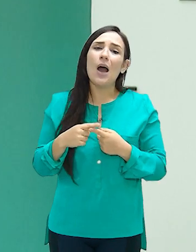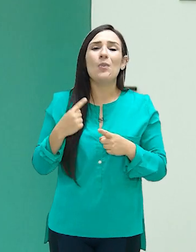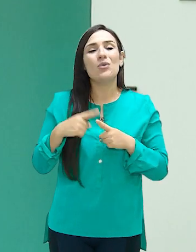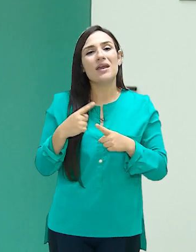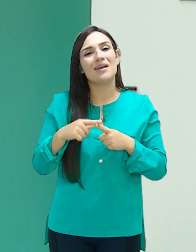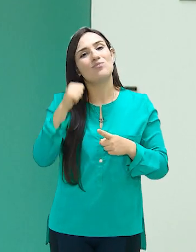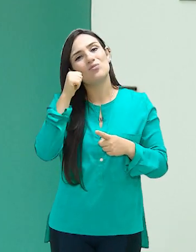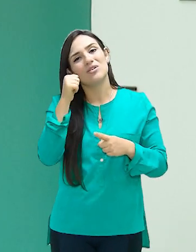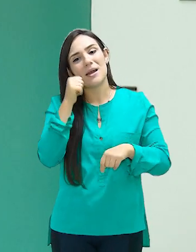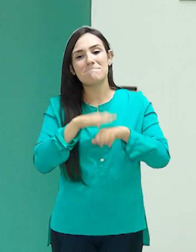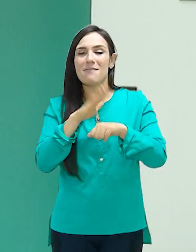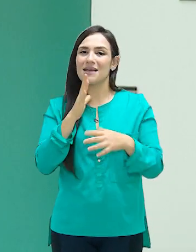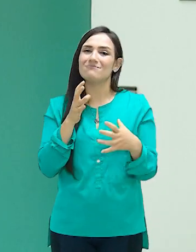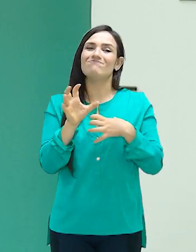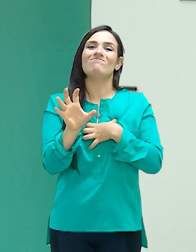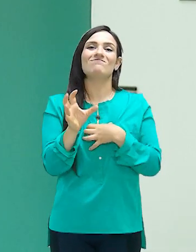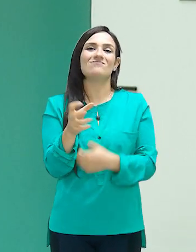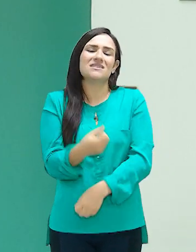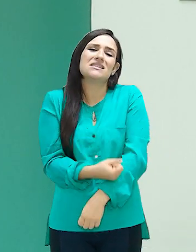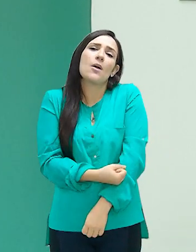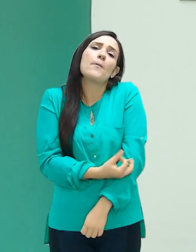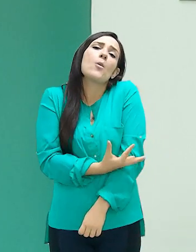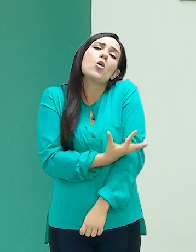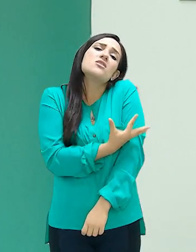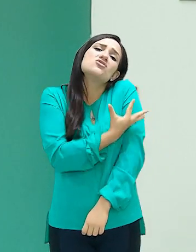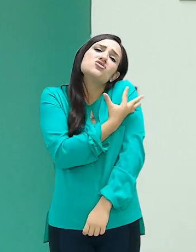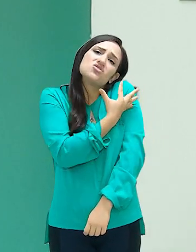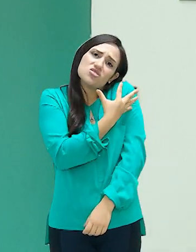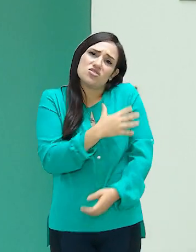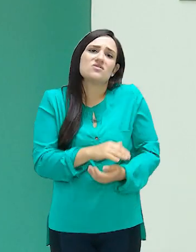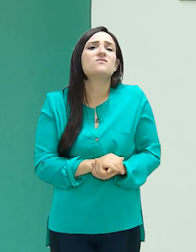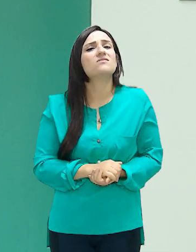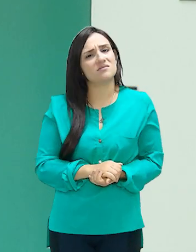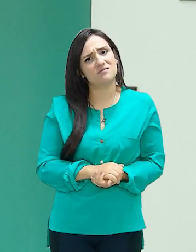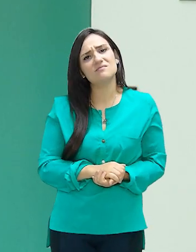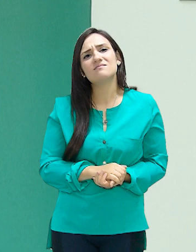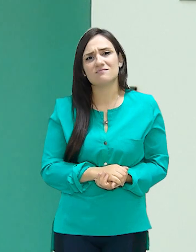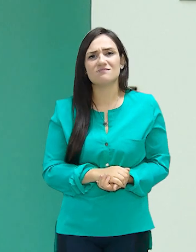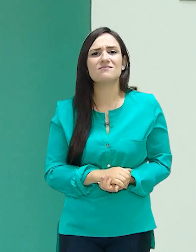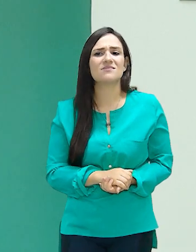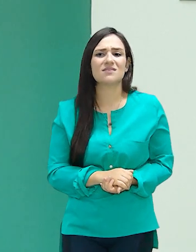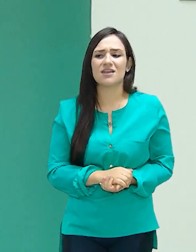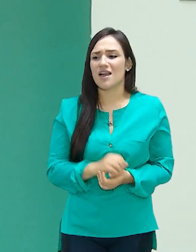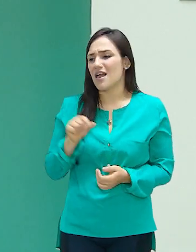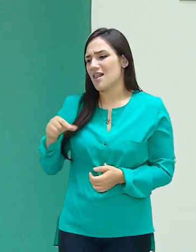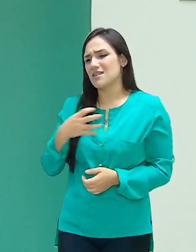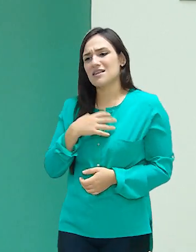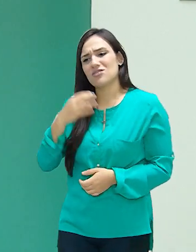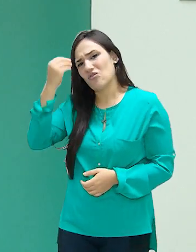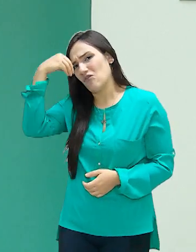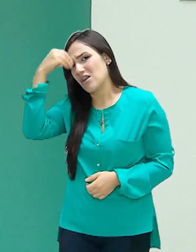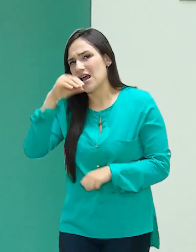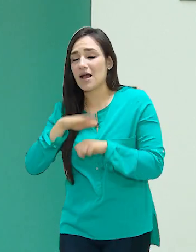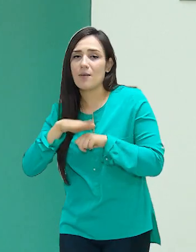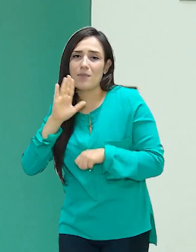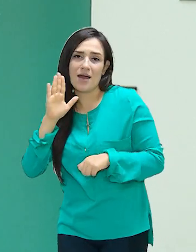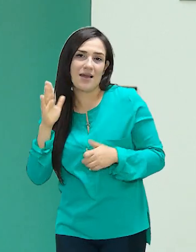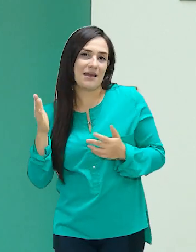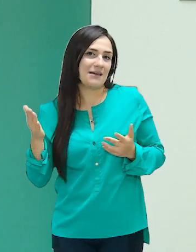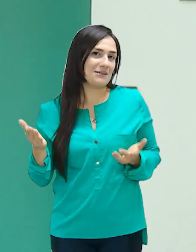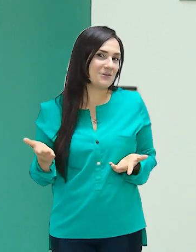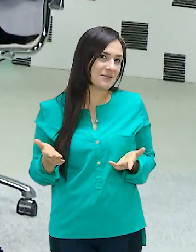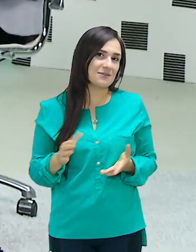sensível, né? Ela já é mais sensível. Ela se sente mais fragilizada. Ela